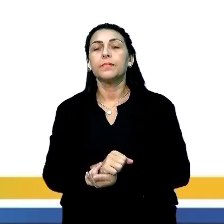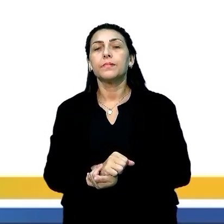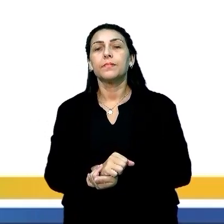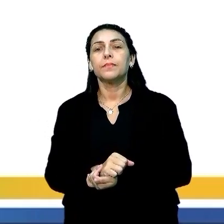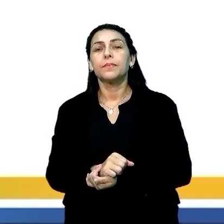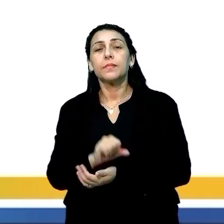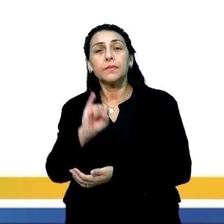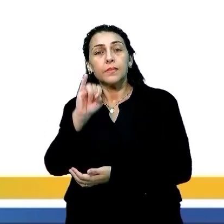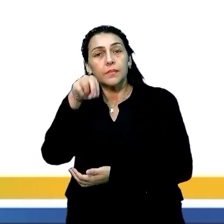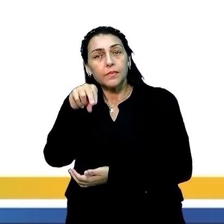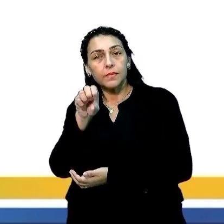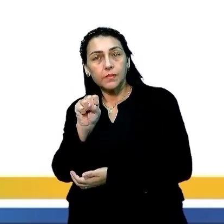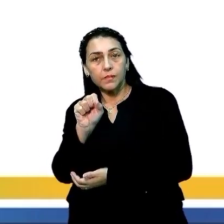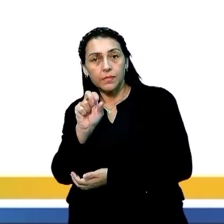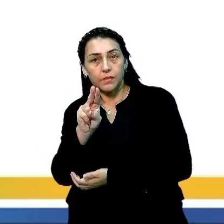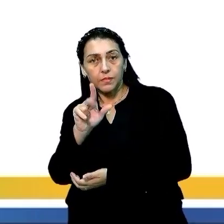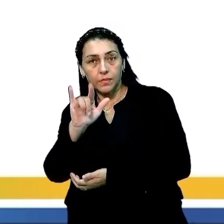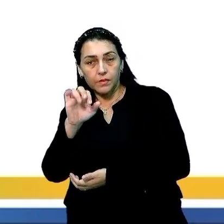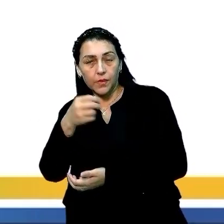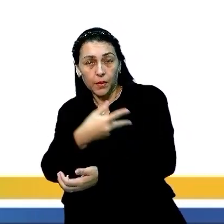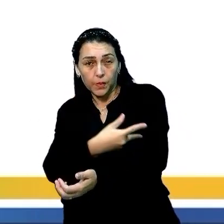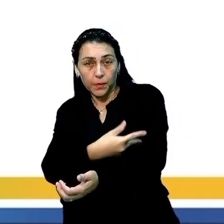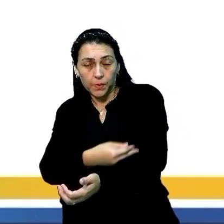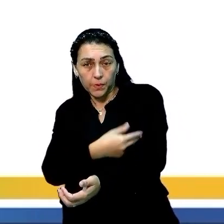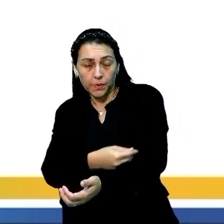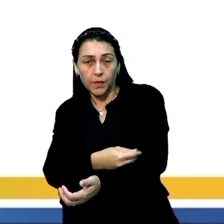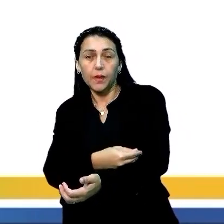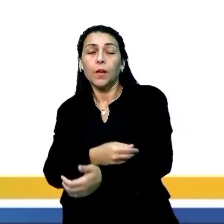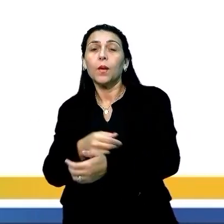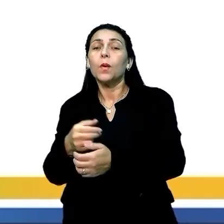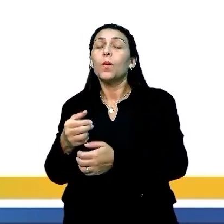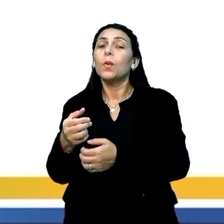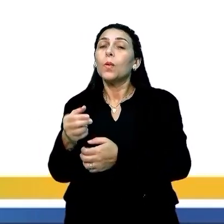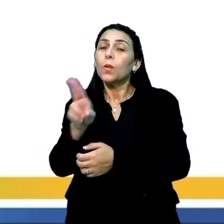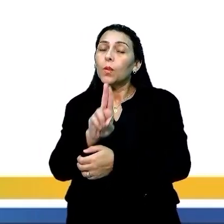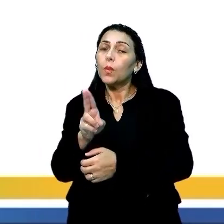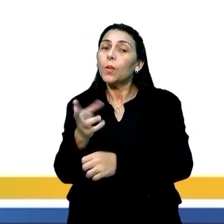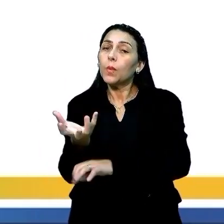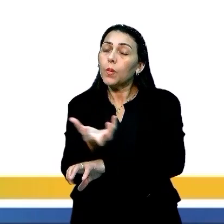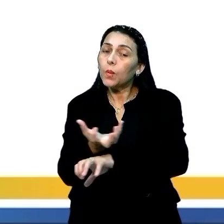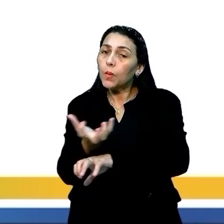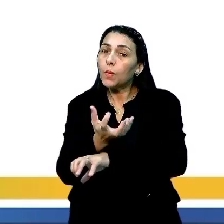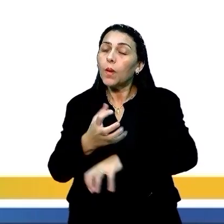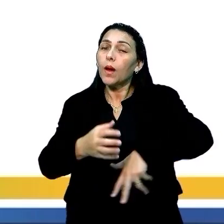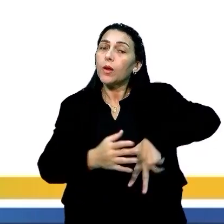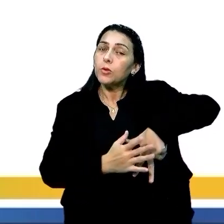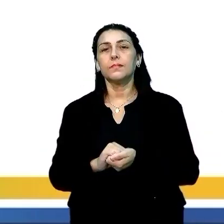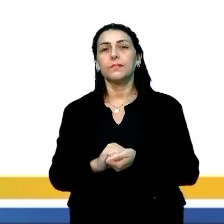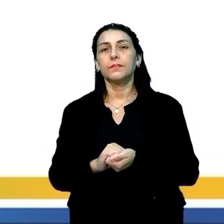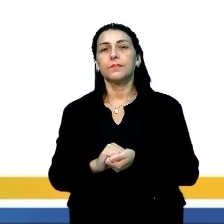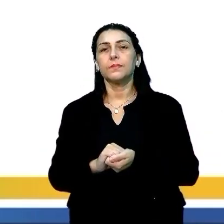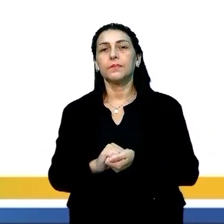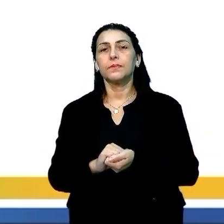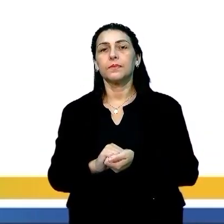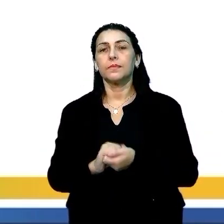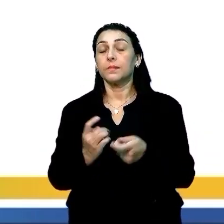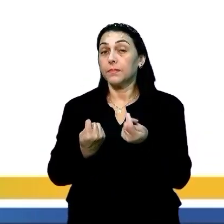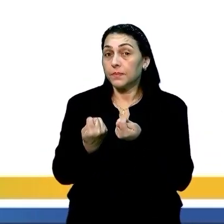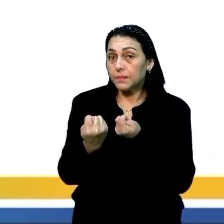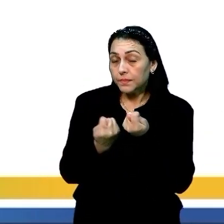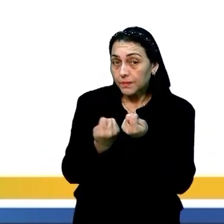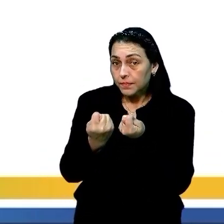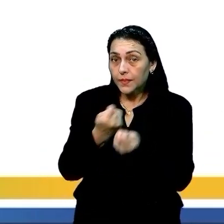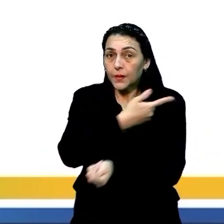Diz o seguinte: a insulina é utilizada no tratamento de paciente com diabetes. Para o